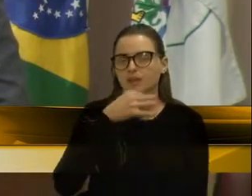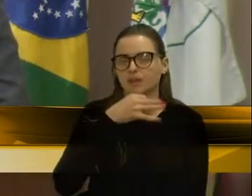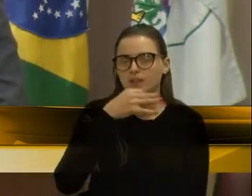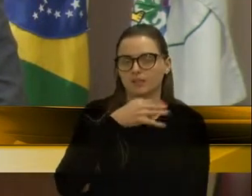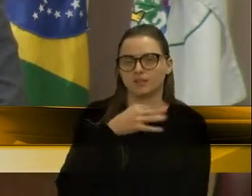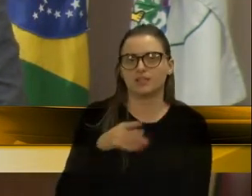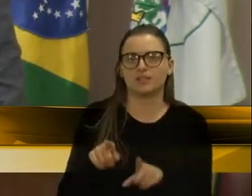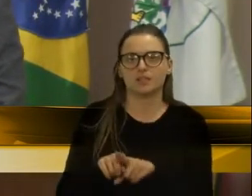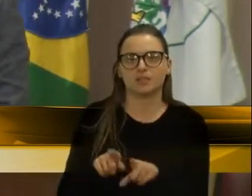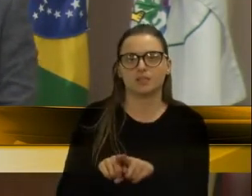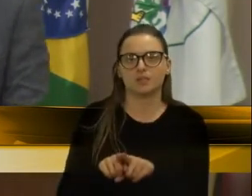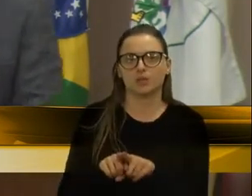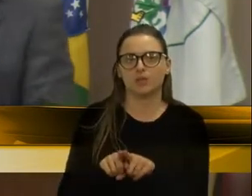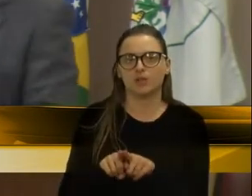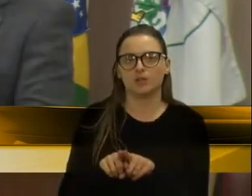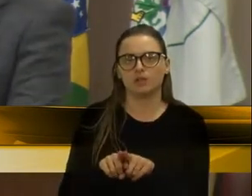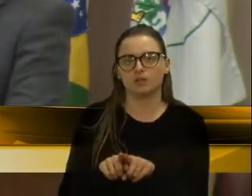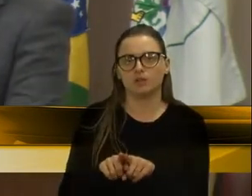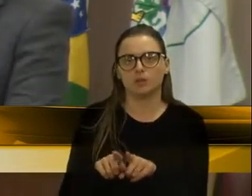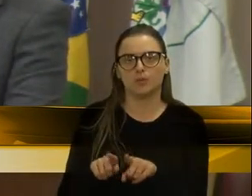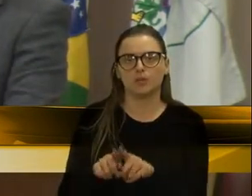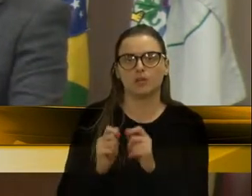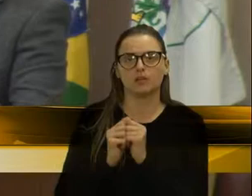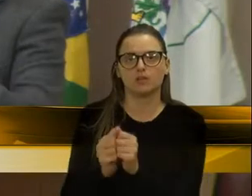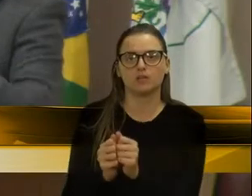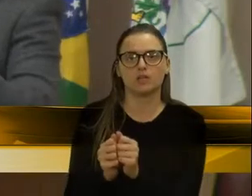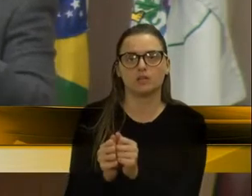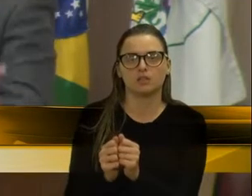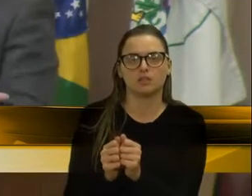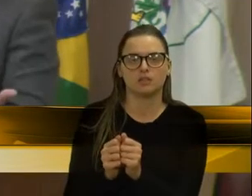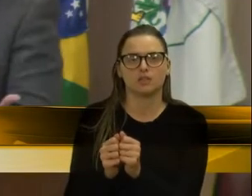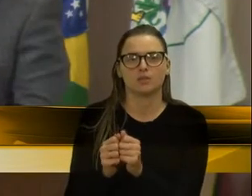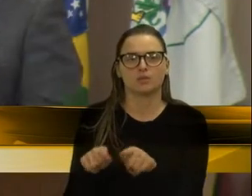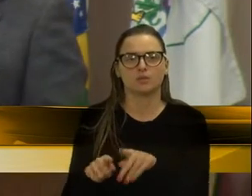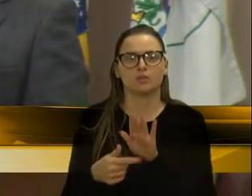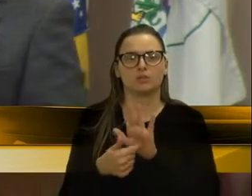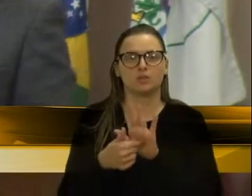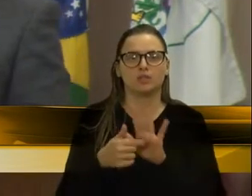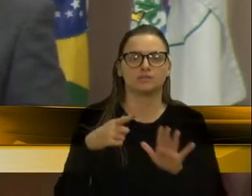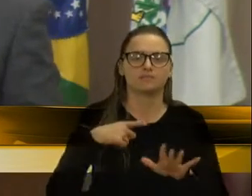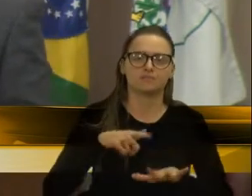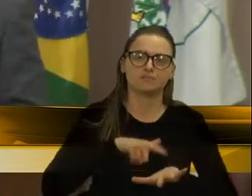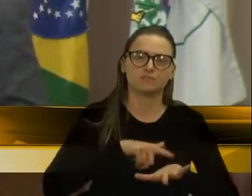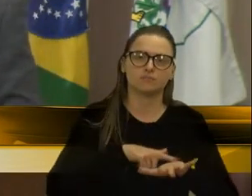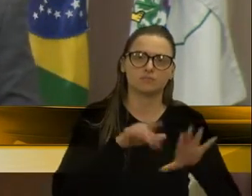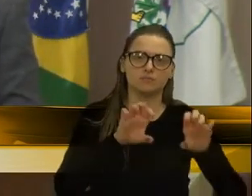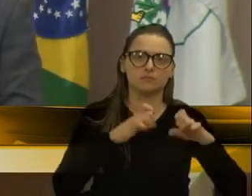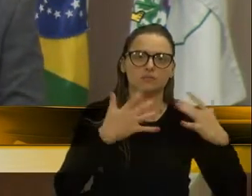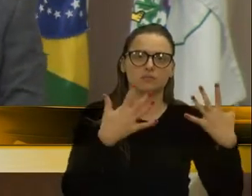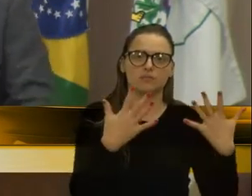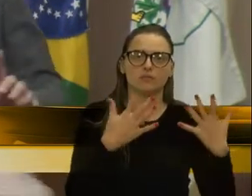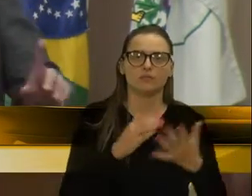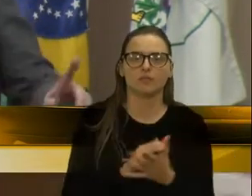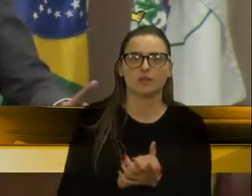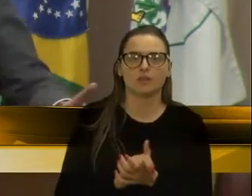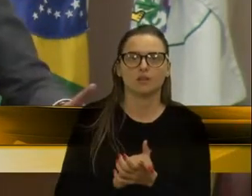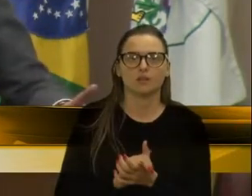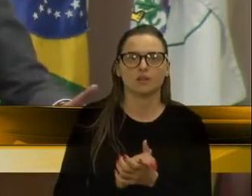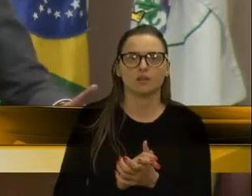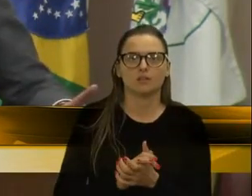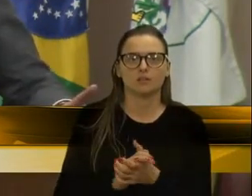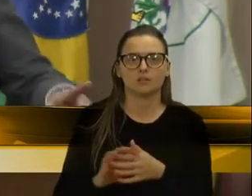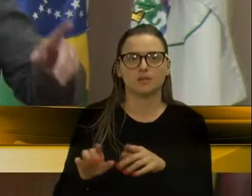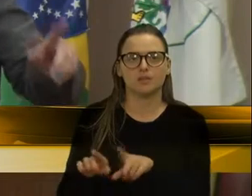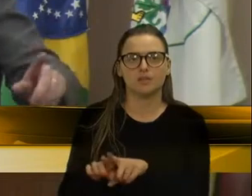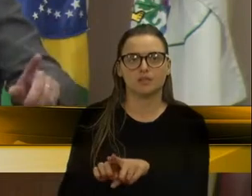não esteve presente no evento como como dessa envergadura os senhores terem idéia aqui já levantamos